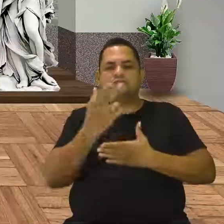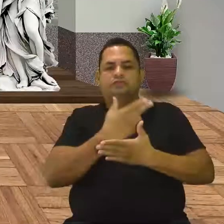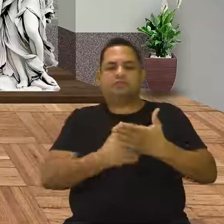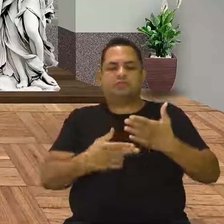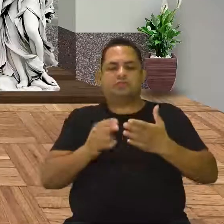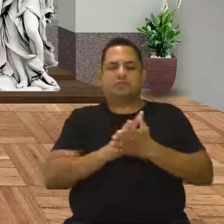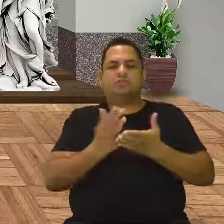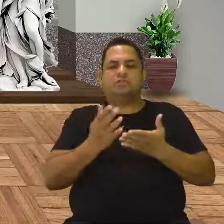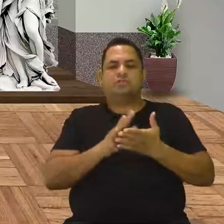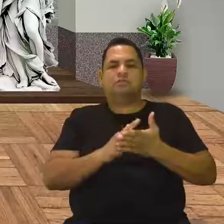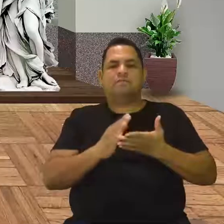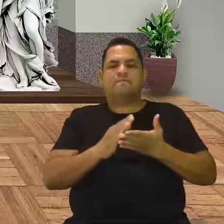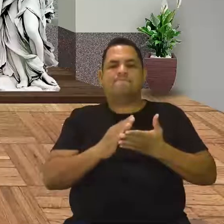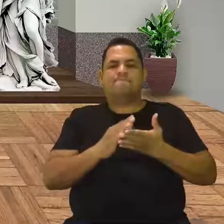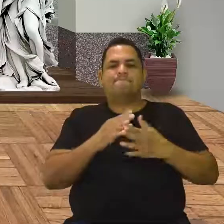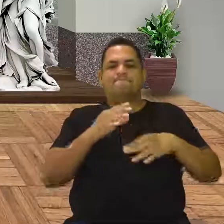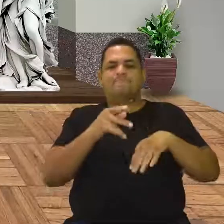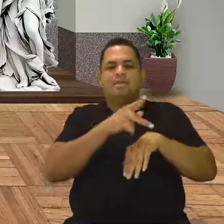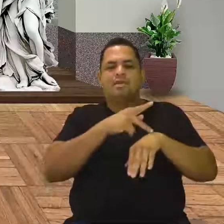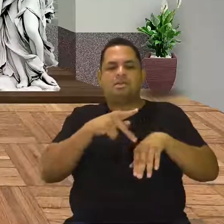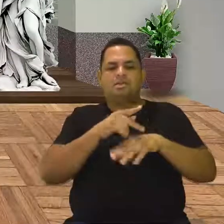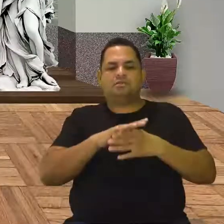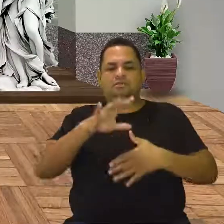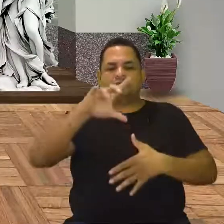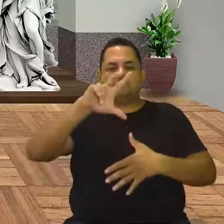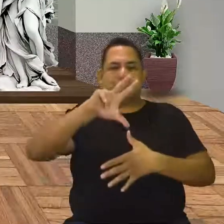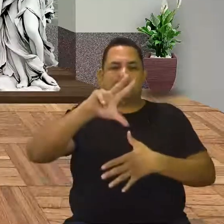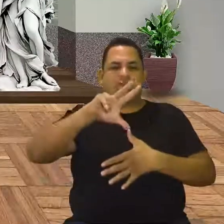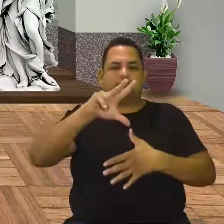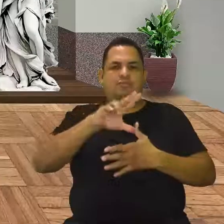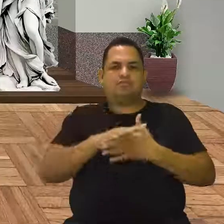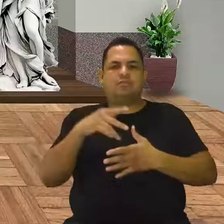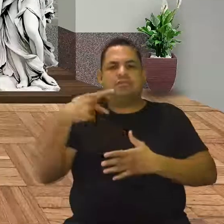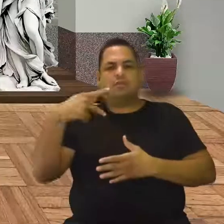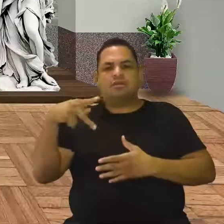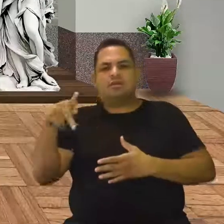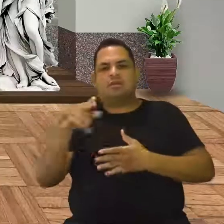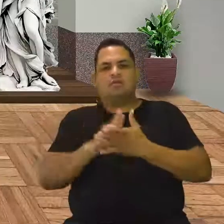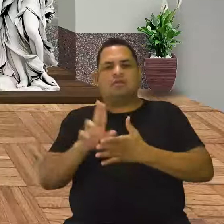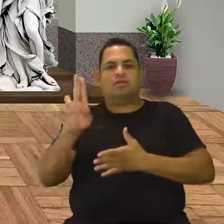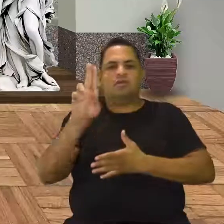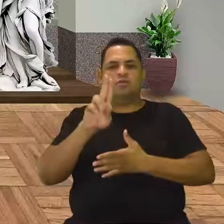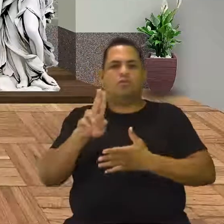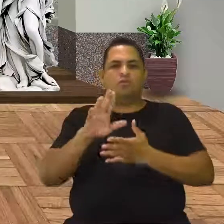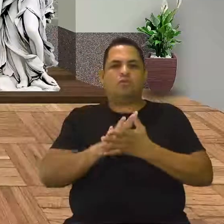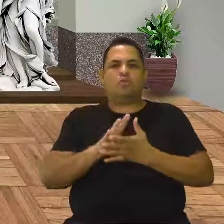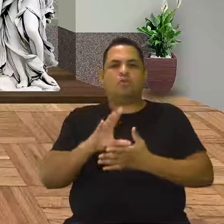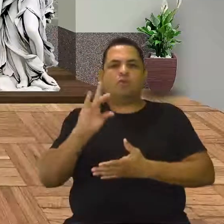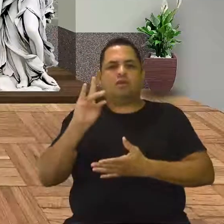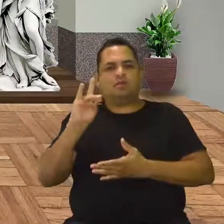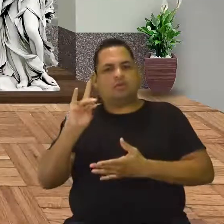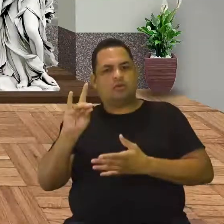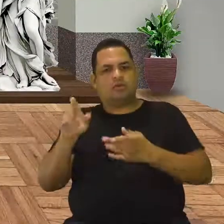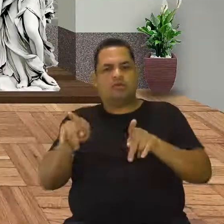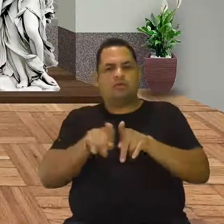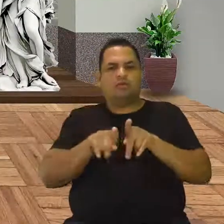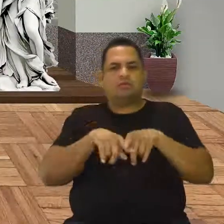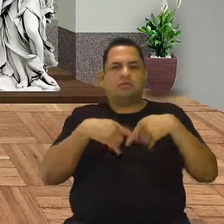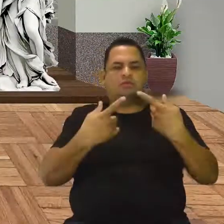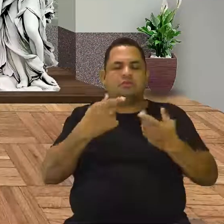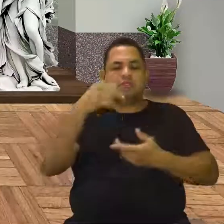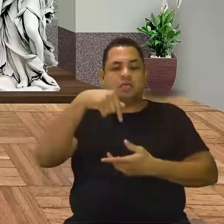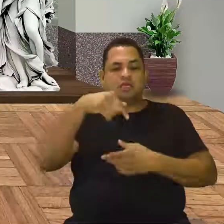Chile, Bolívia, Peru, Paraguai, Uruguai. A empresa de refrigerante